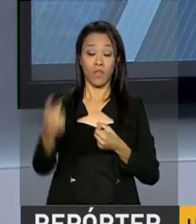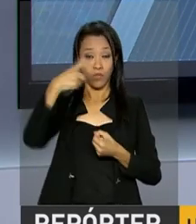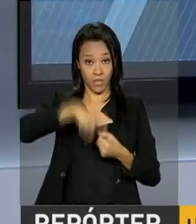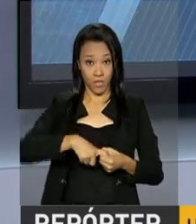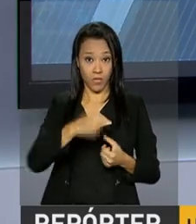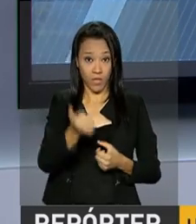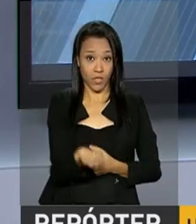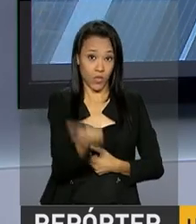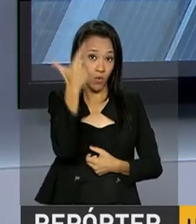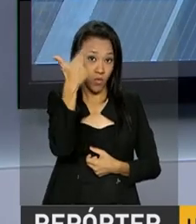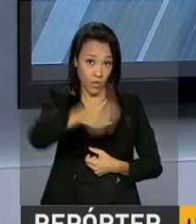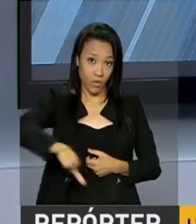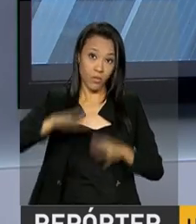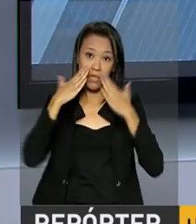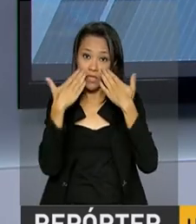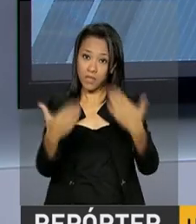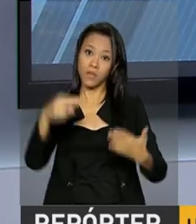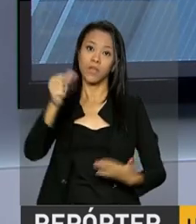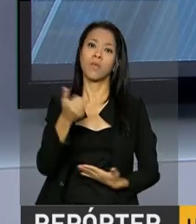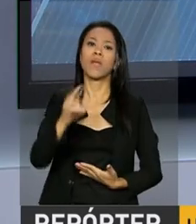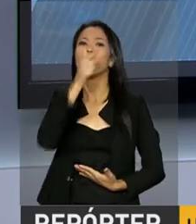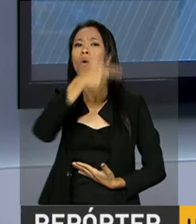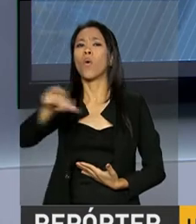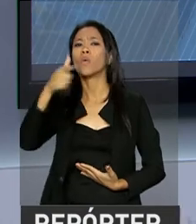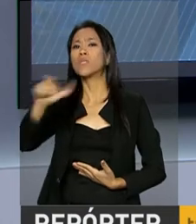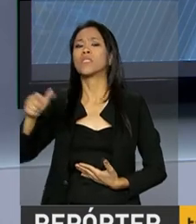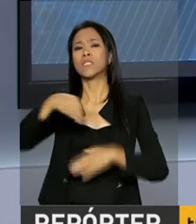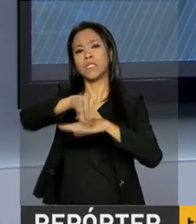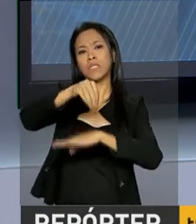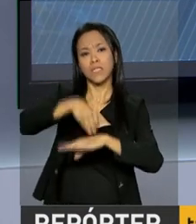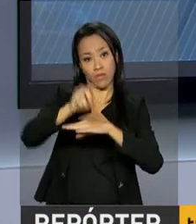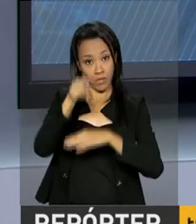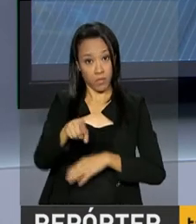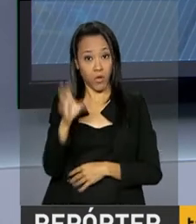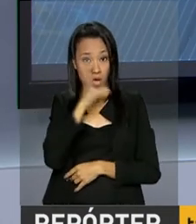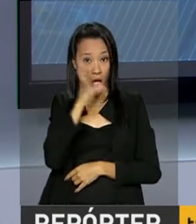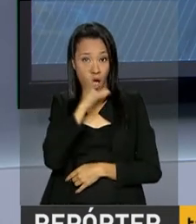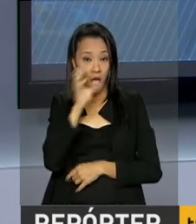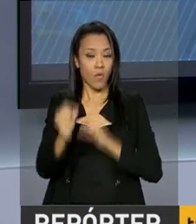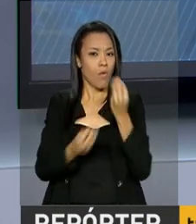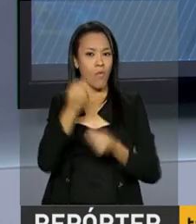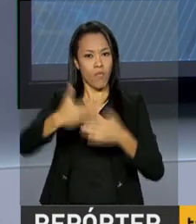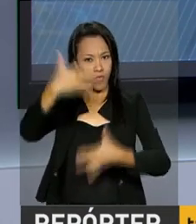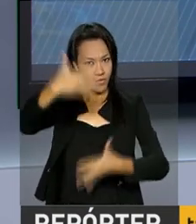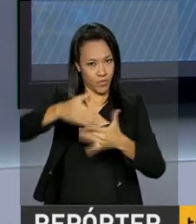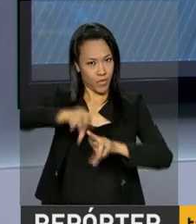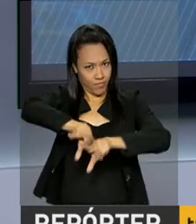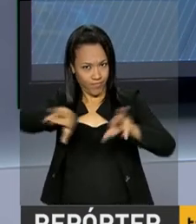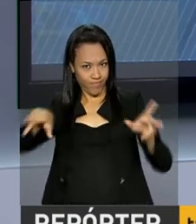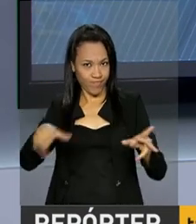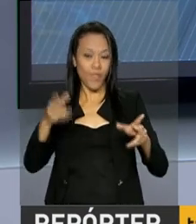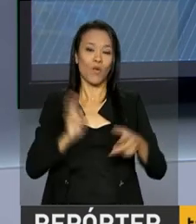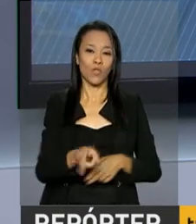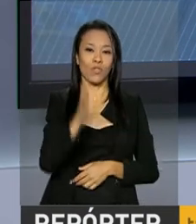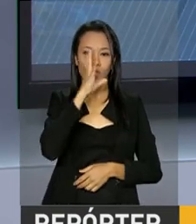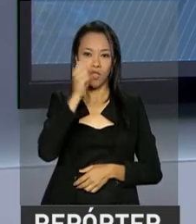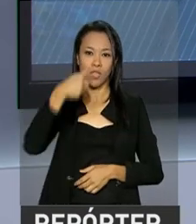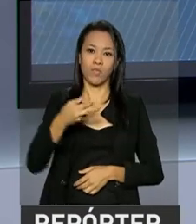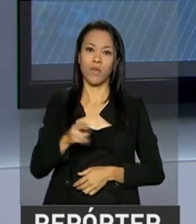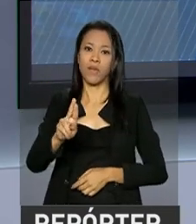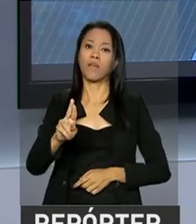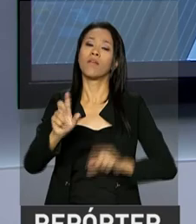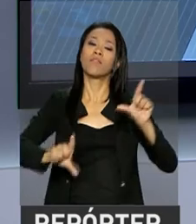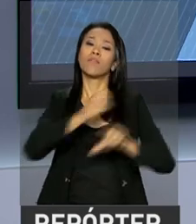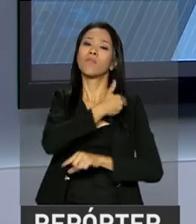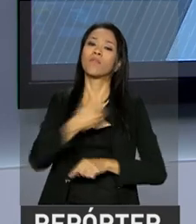próxima edição do repórter ele br outras notícias você acompanha também em nossas redes sociais continue com a gente aqui na nbr